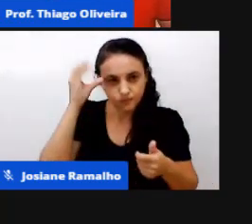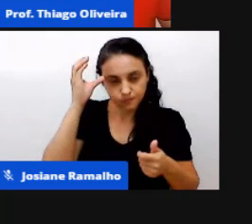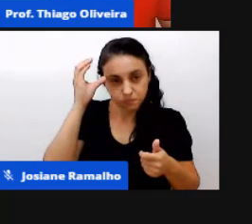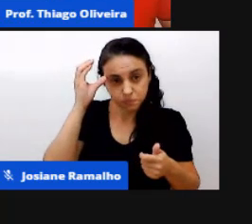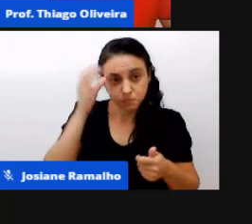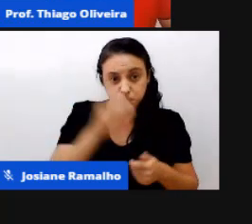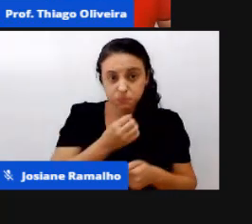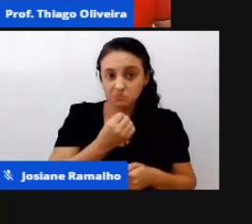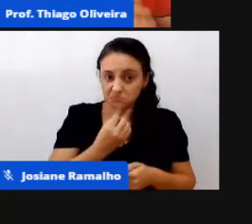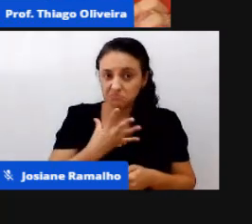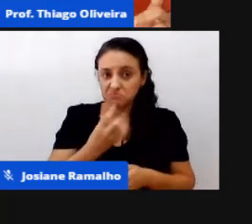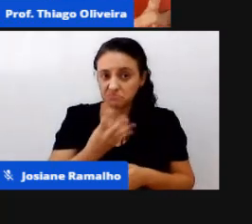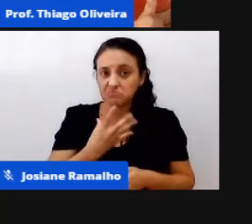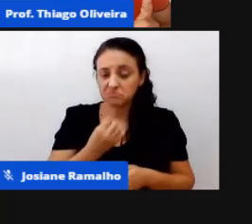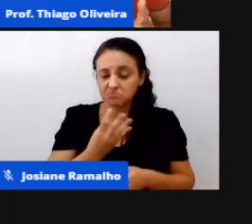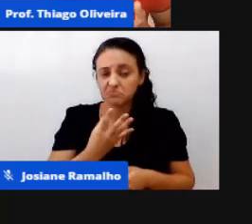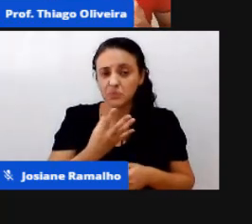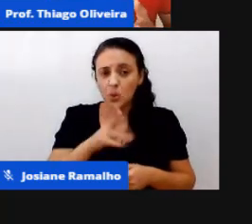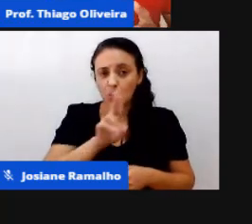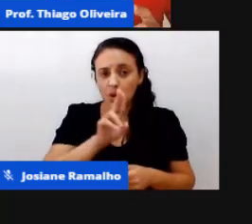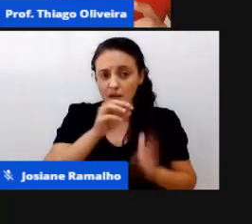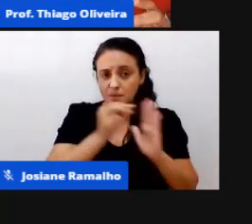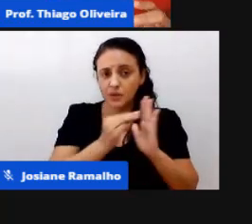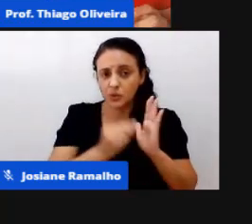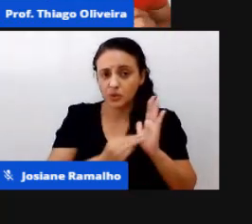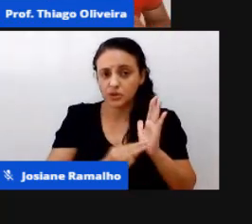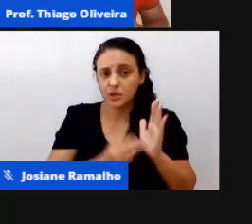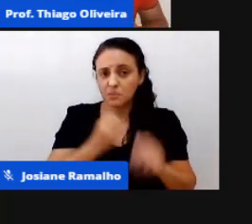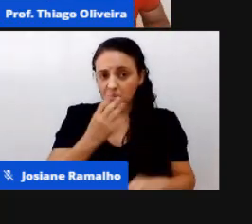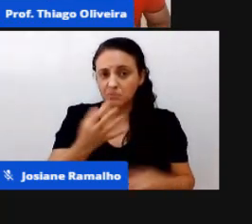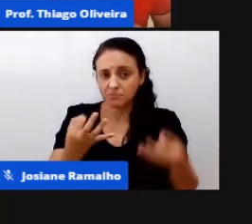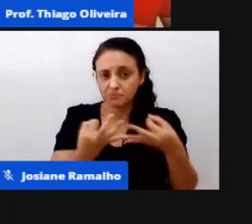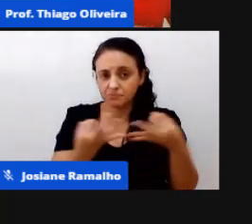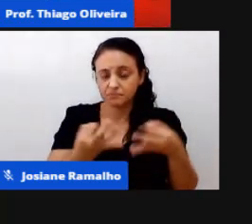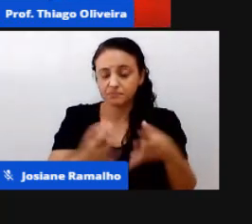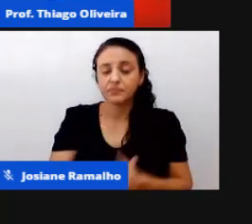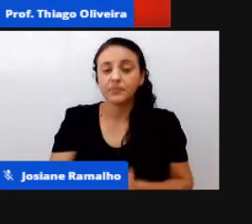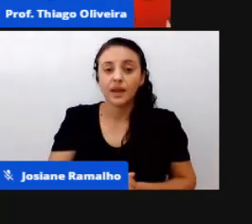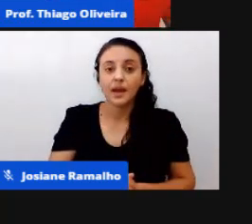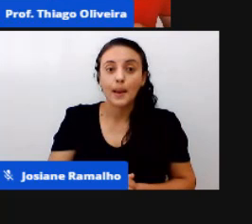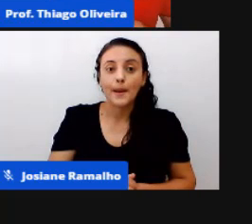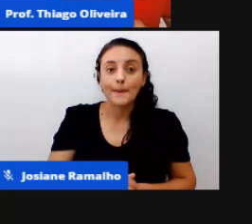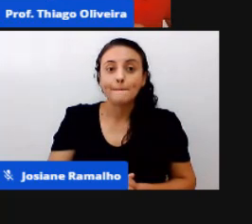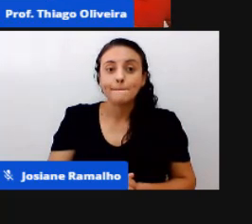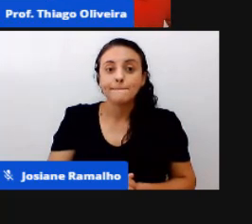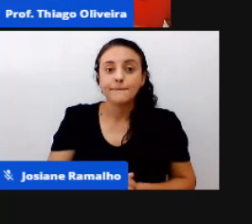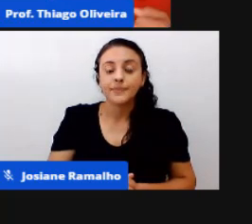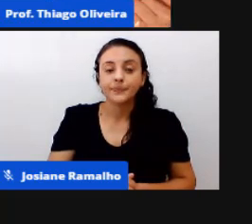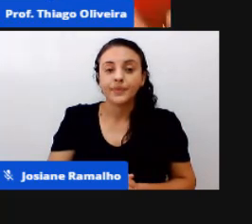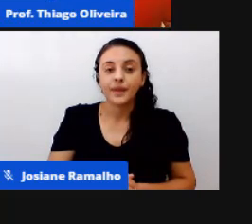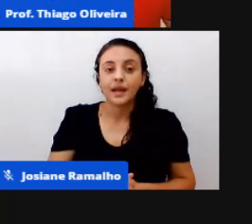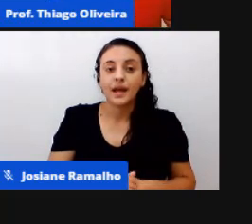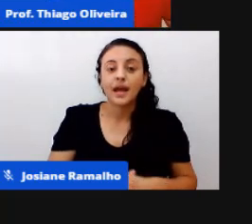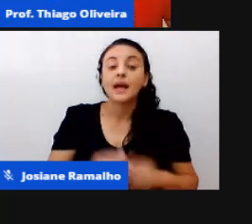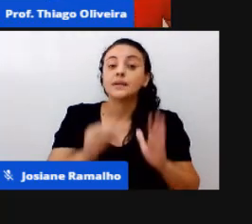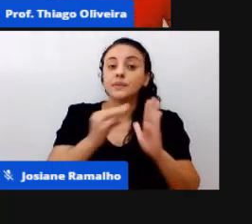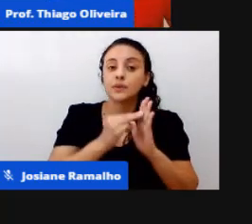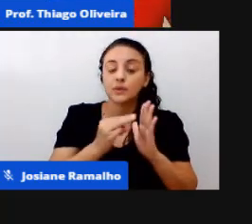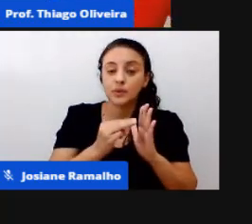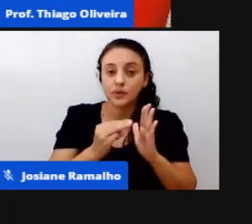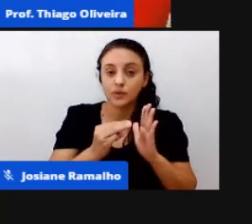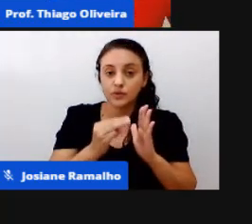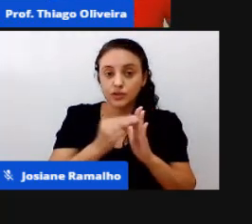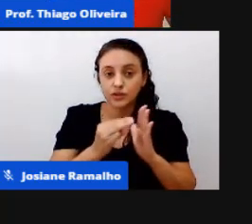viáveis, né? Não que eu não esteja dizendo que para as competências cognitivas as metodologias também não servem, elas servem